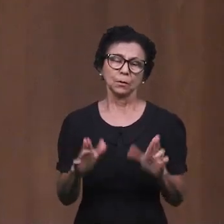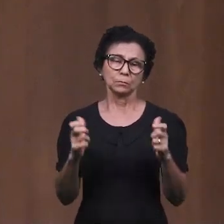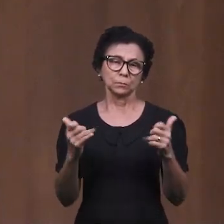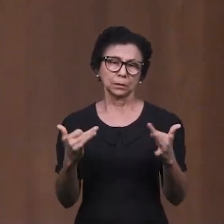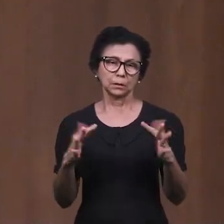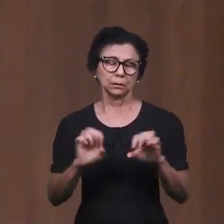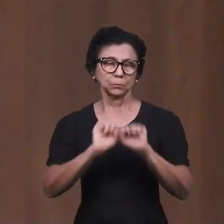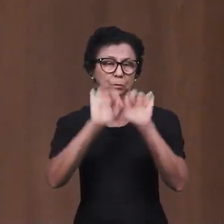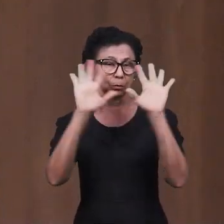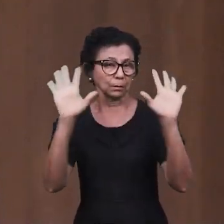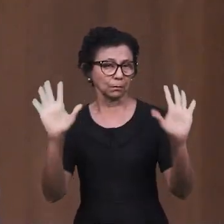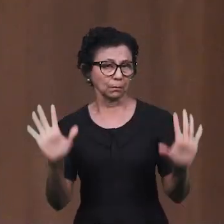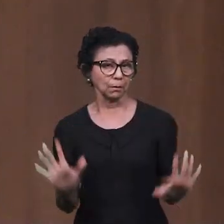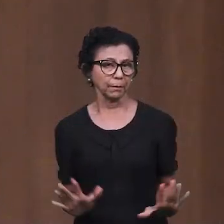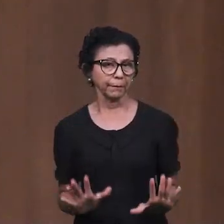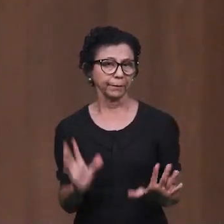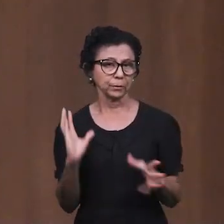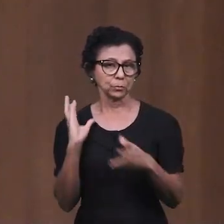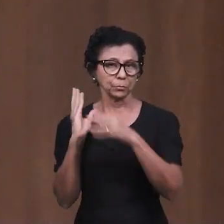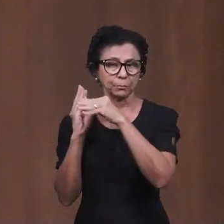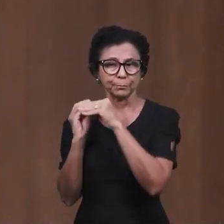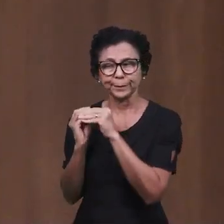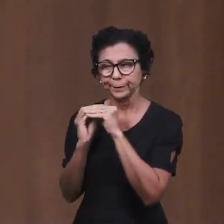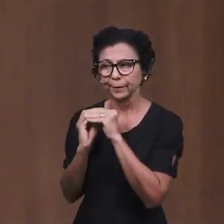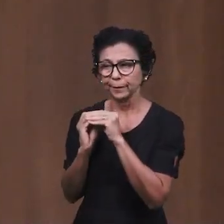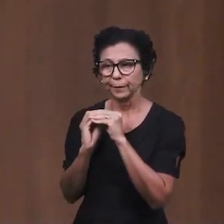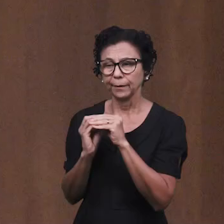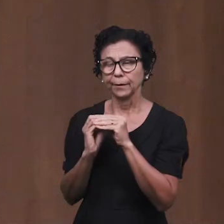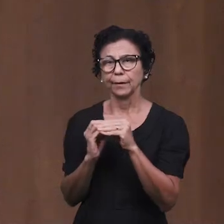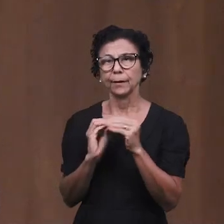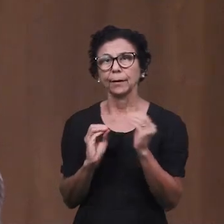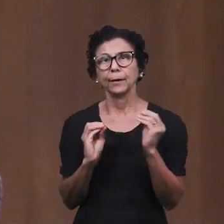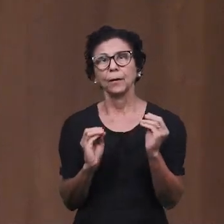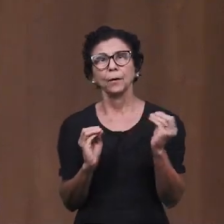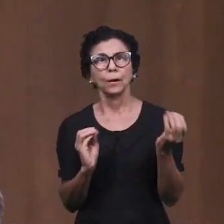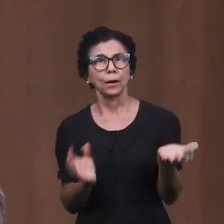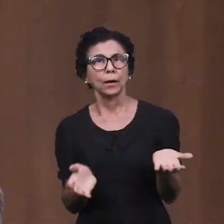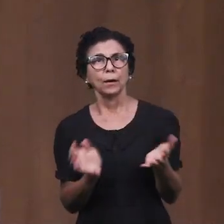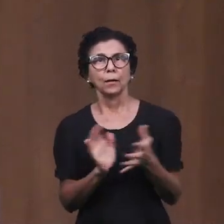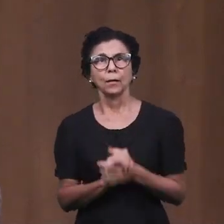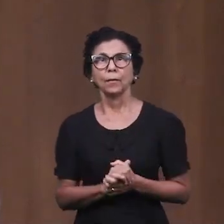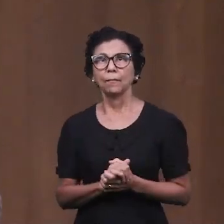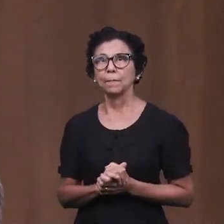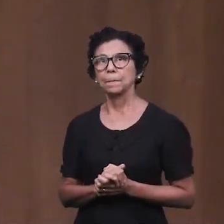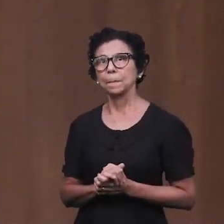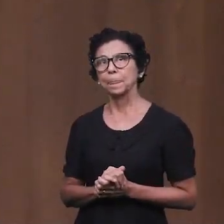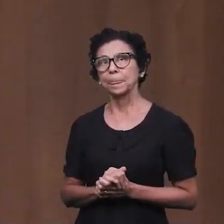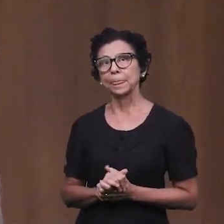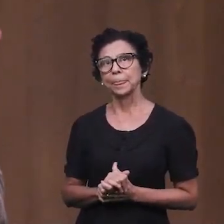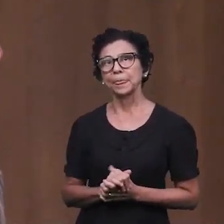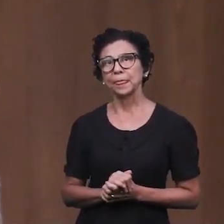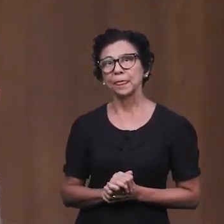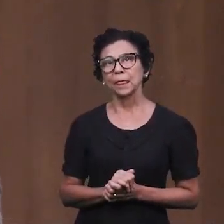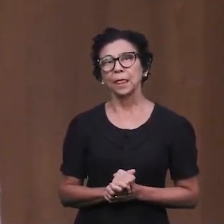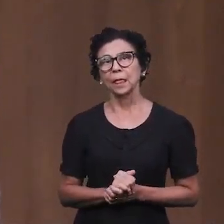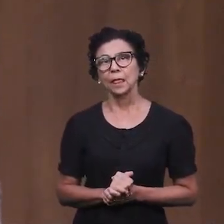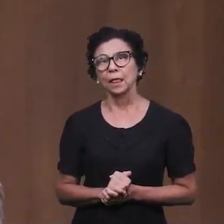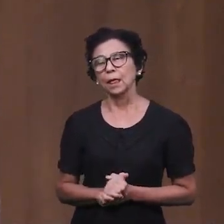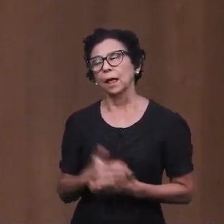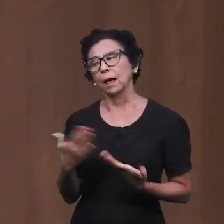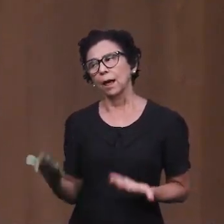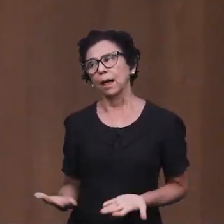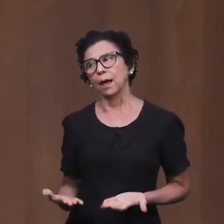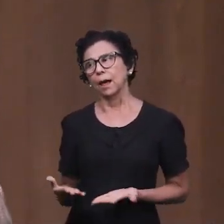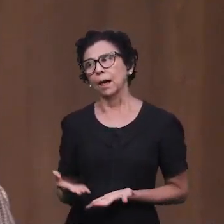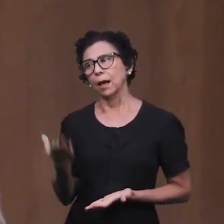grosseira, pode ser até, assim, olha, existem pais que não sabem o que os adolescentes